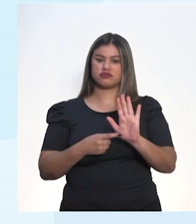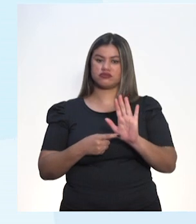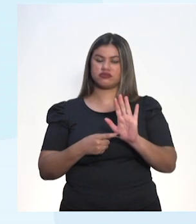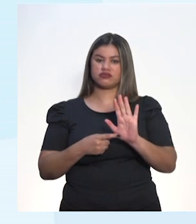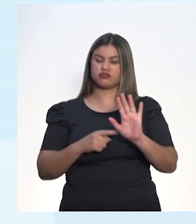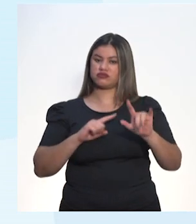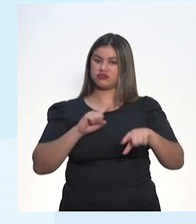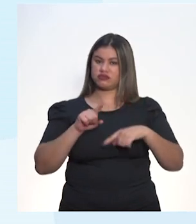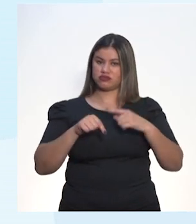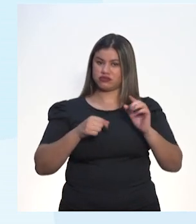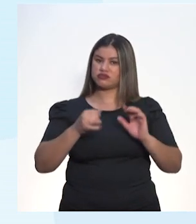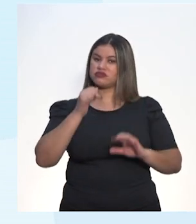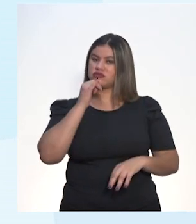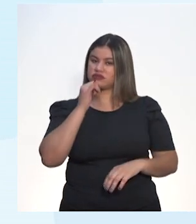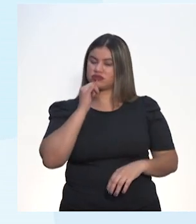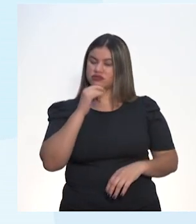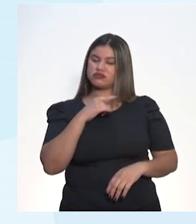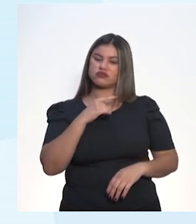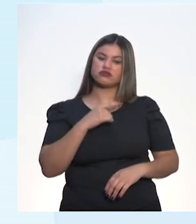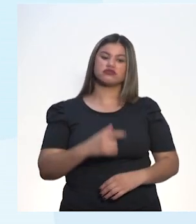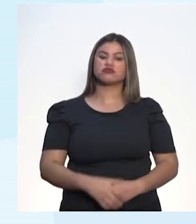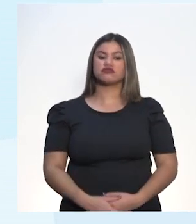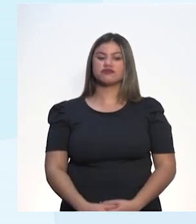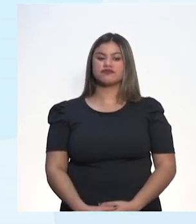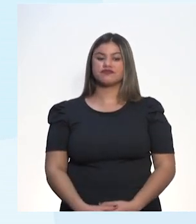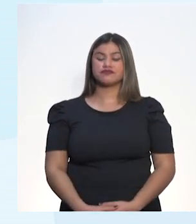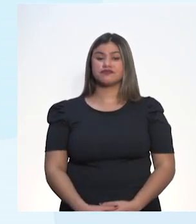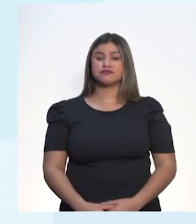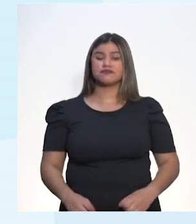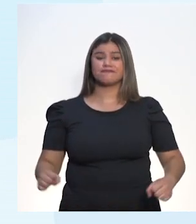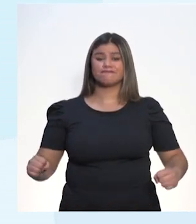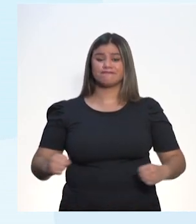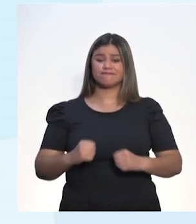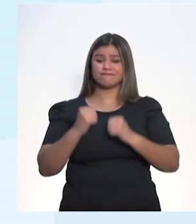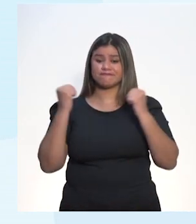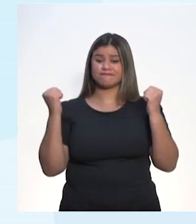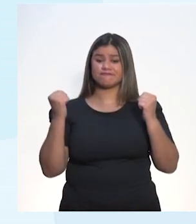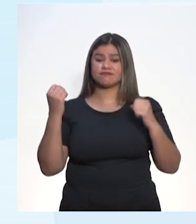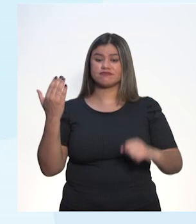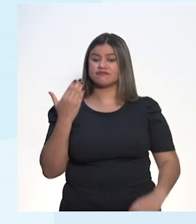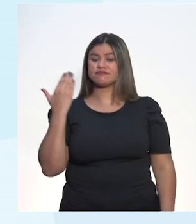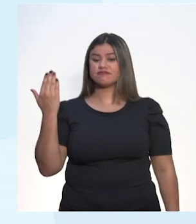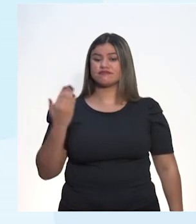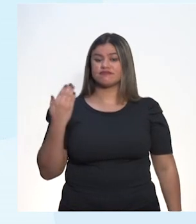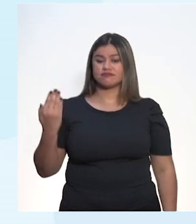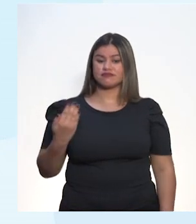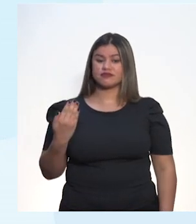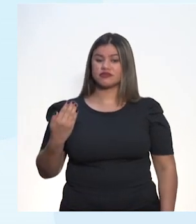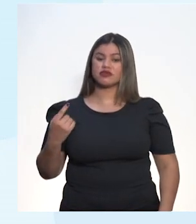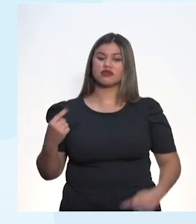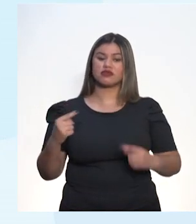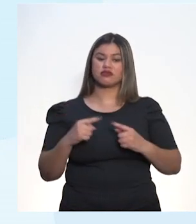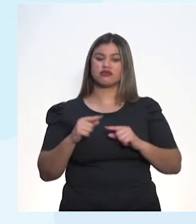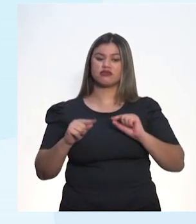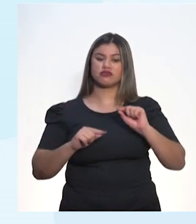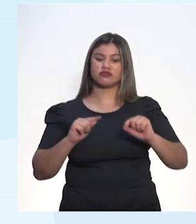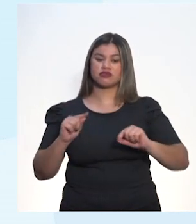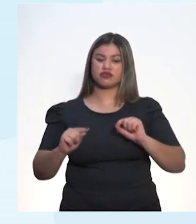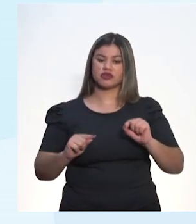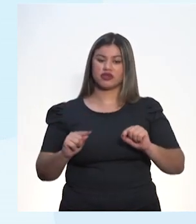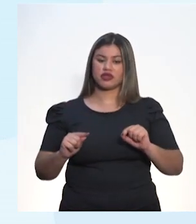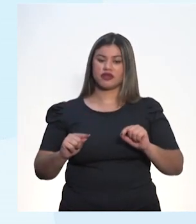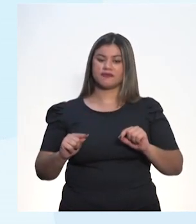a pouco eu vou trazer um exemplo para vocês. E o impossível é quando o evento não tem